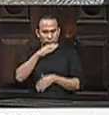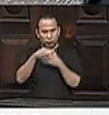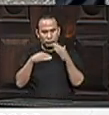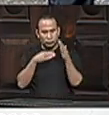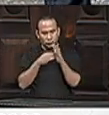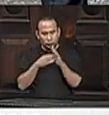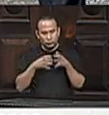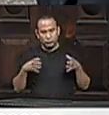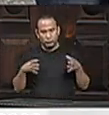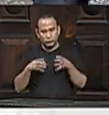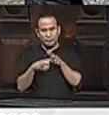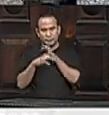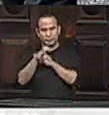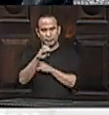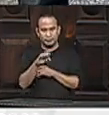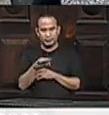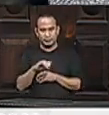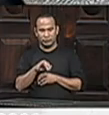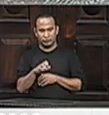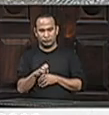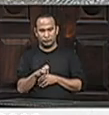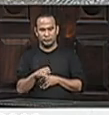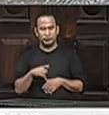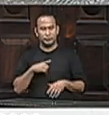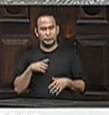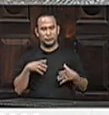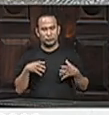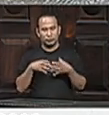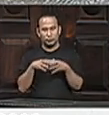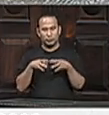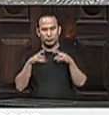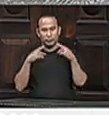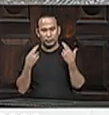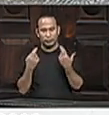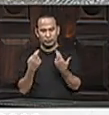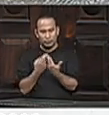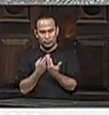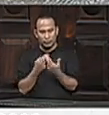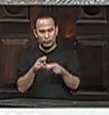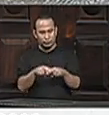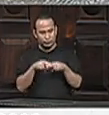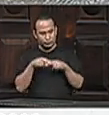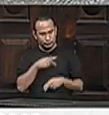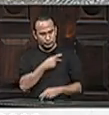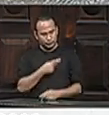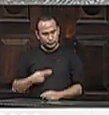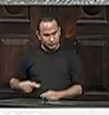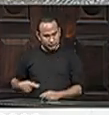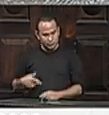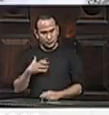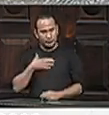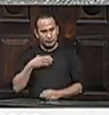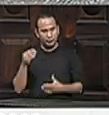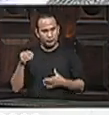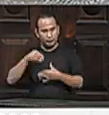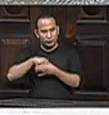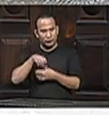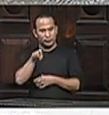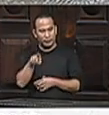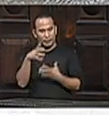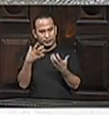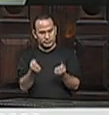tendo que aguardar uma resolução qualquer. Então, essa lei desengessa o trabalho do CETERJ, é